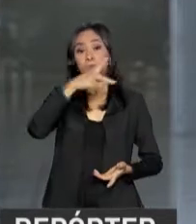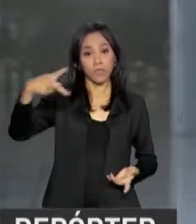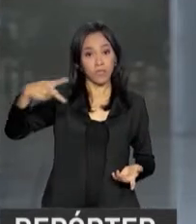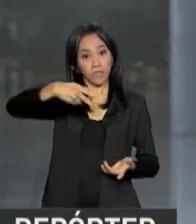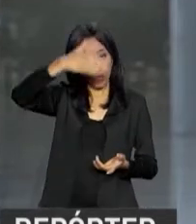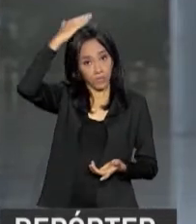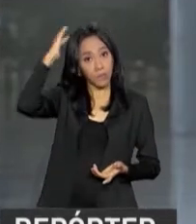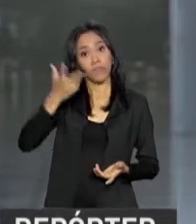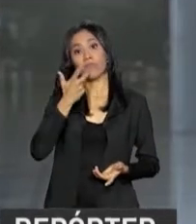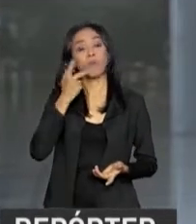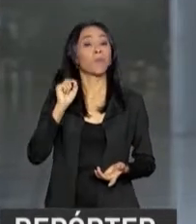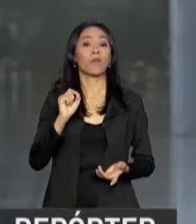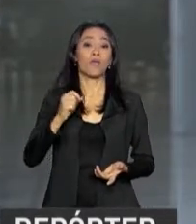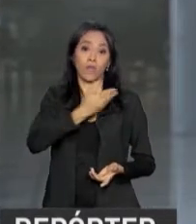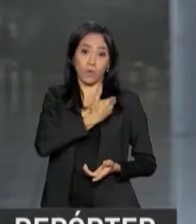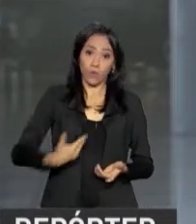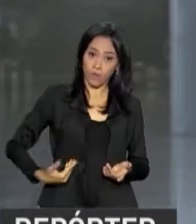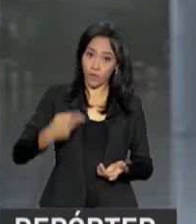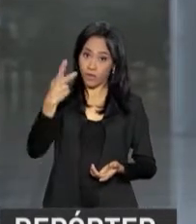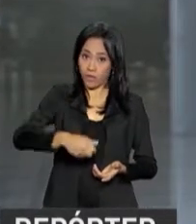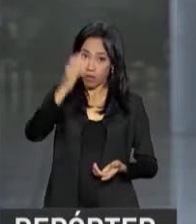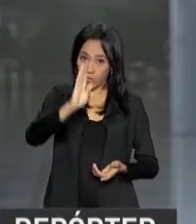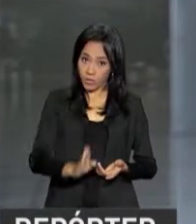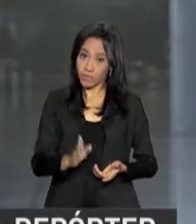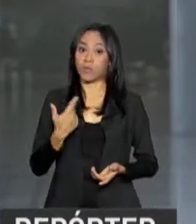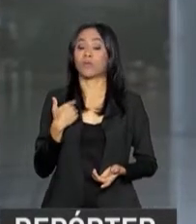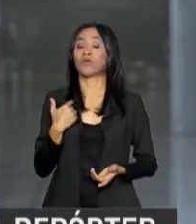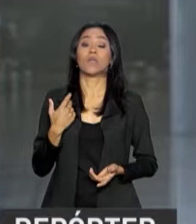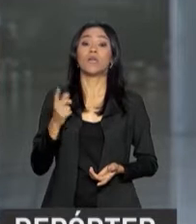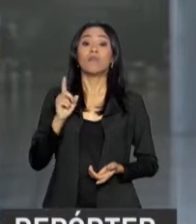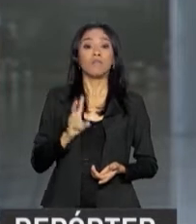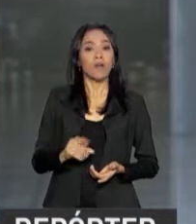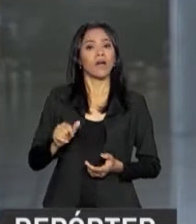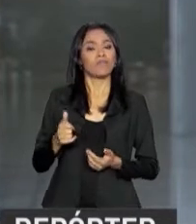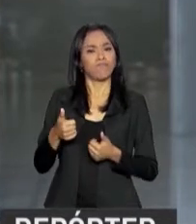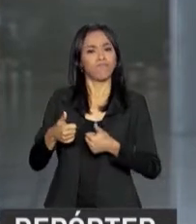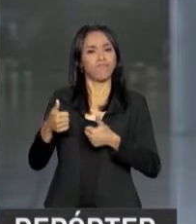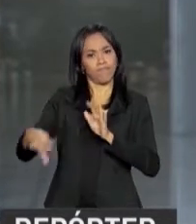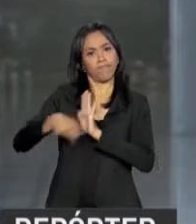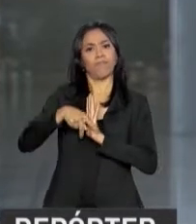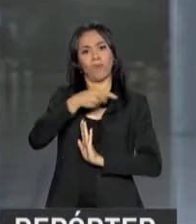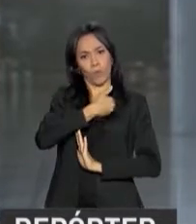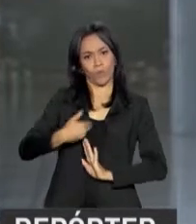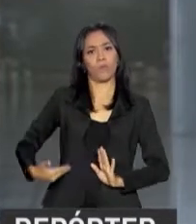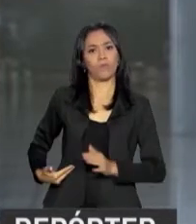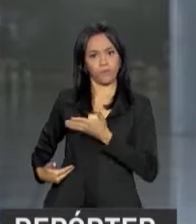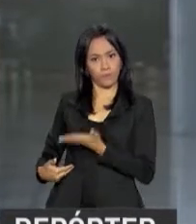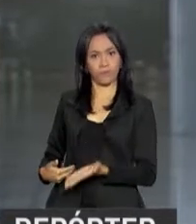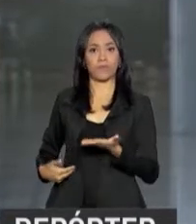é que o governo brasileiro não abre mão da embraer vale lembrar que apesar de a embraer é ser uma empresa